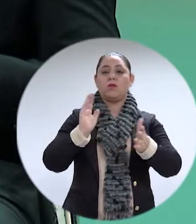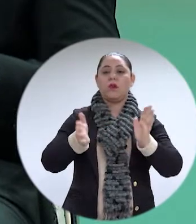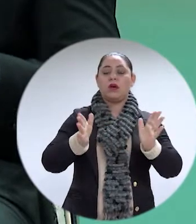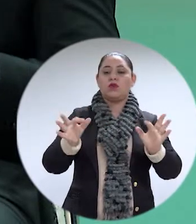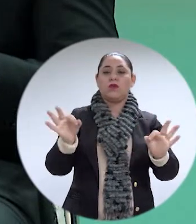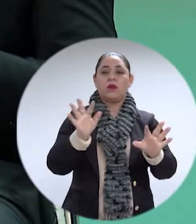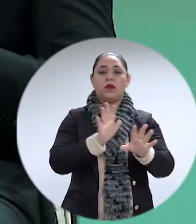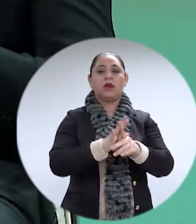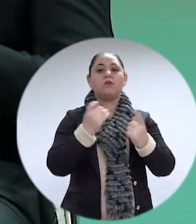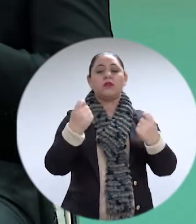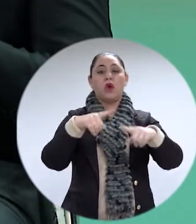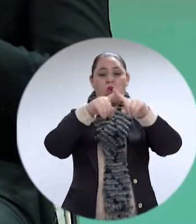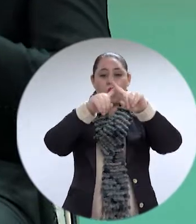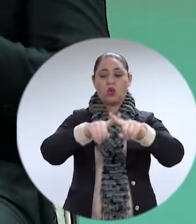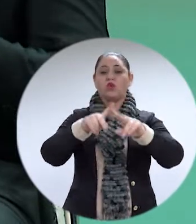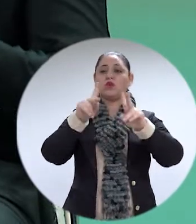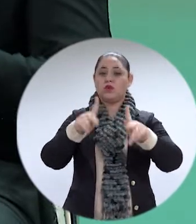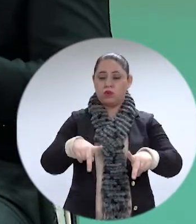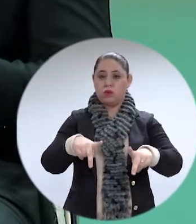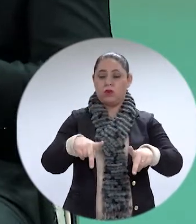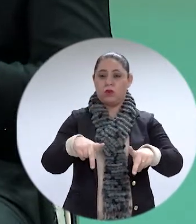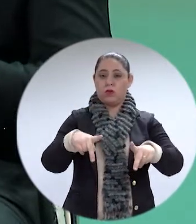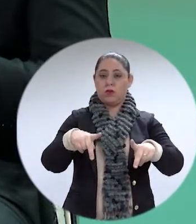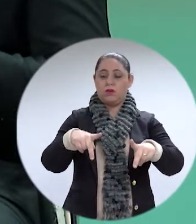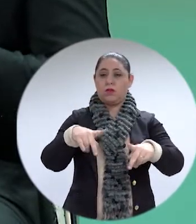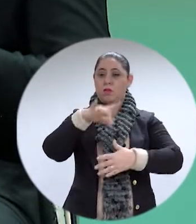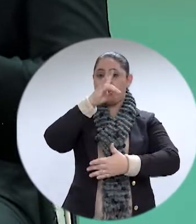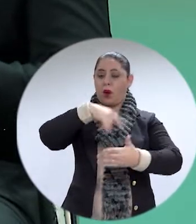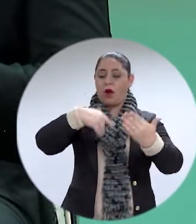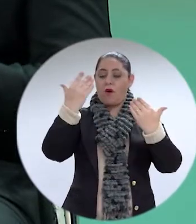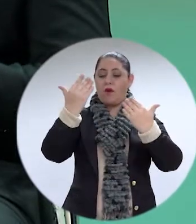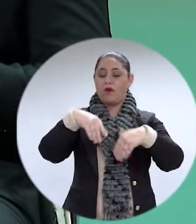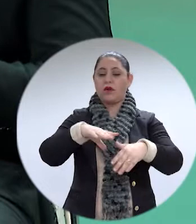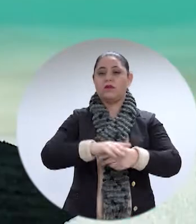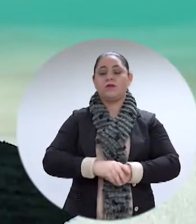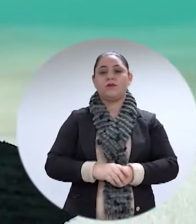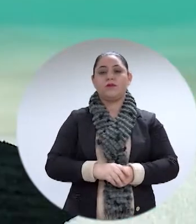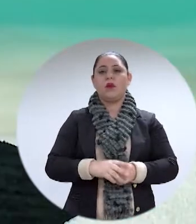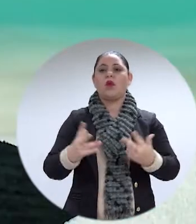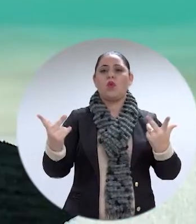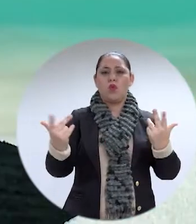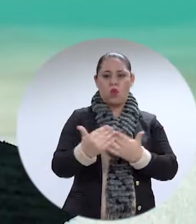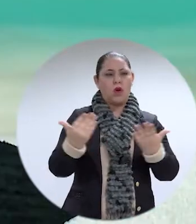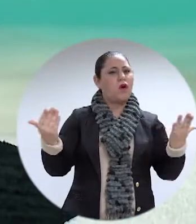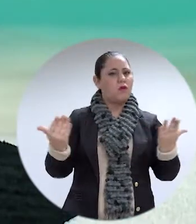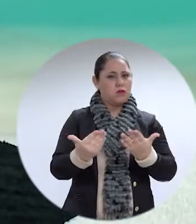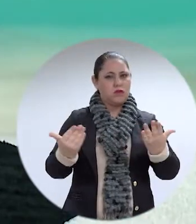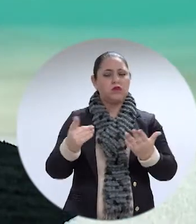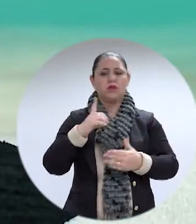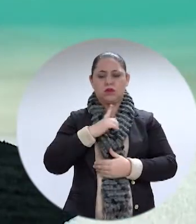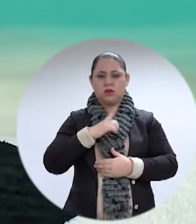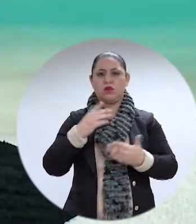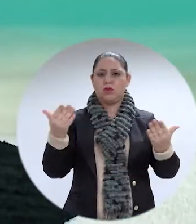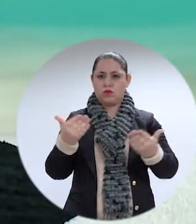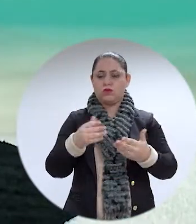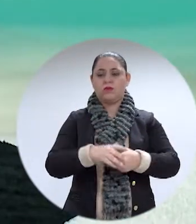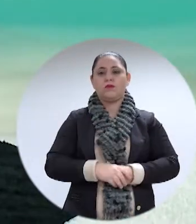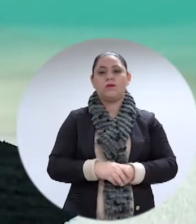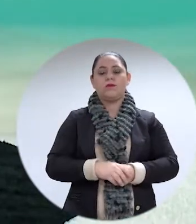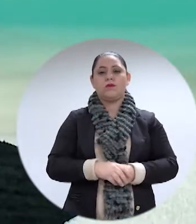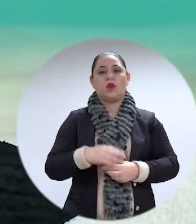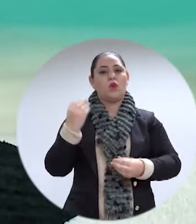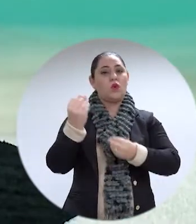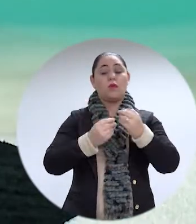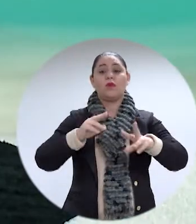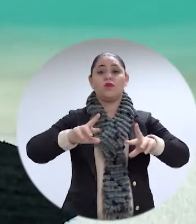por prazo indeterminado, tem que ser por concurso público, mediante concurso público. Nos mesmos moldes que a gente tem hoje. Nos mesmos moldes